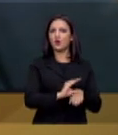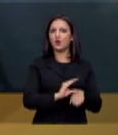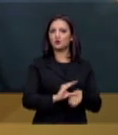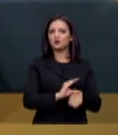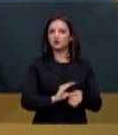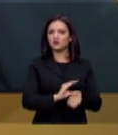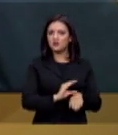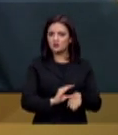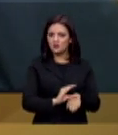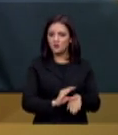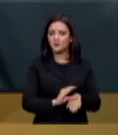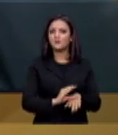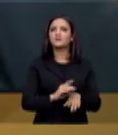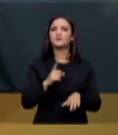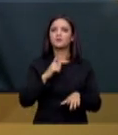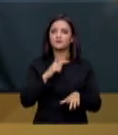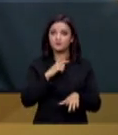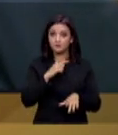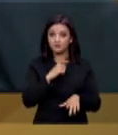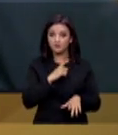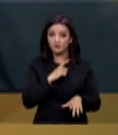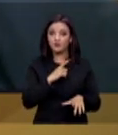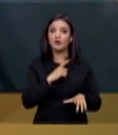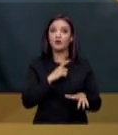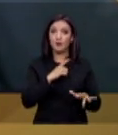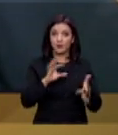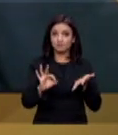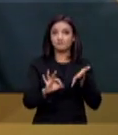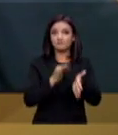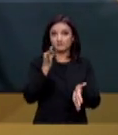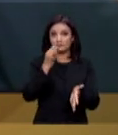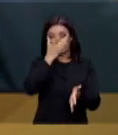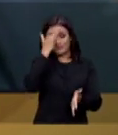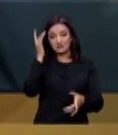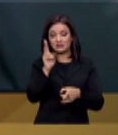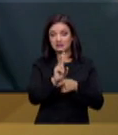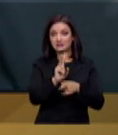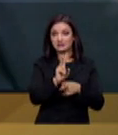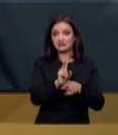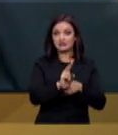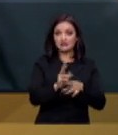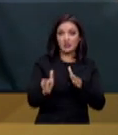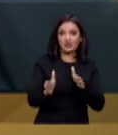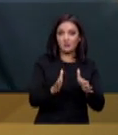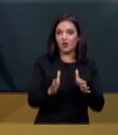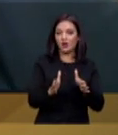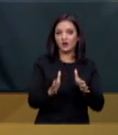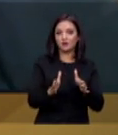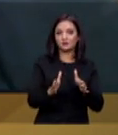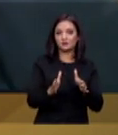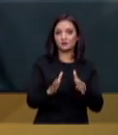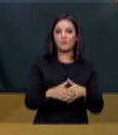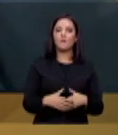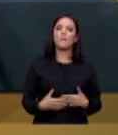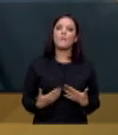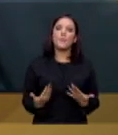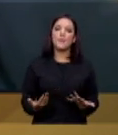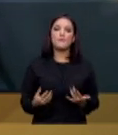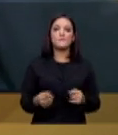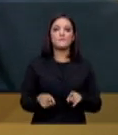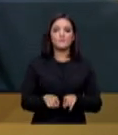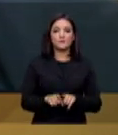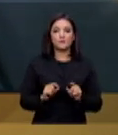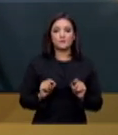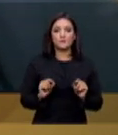a admissão de servidores temporários, é nada mais, nada menos também do